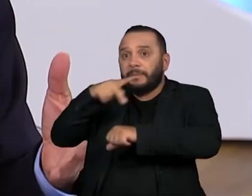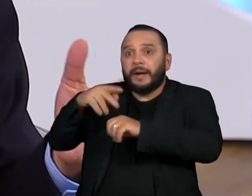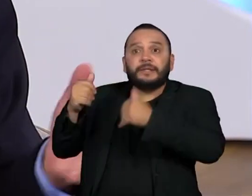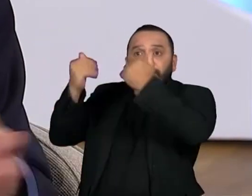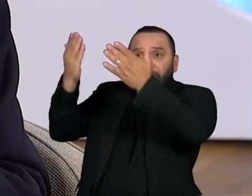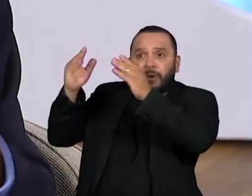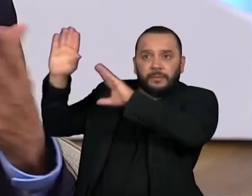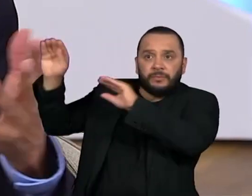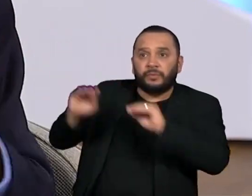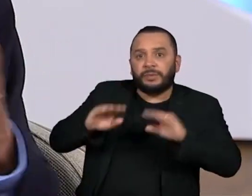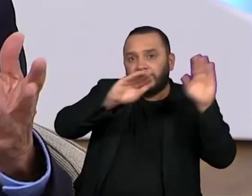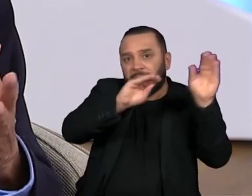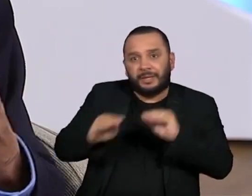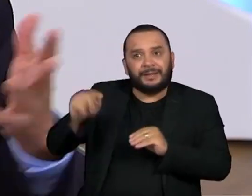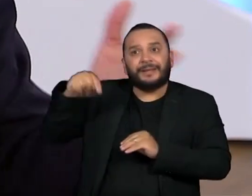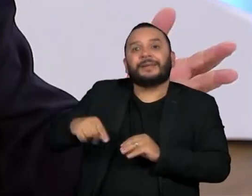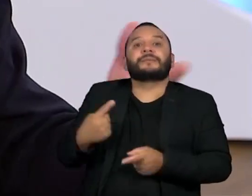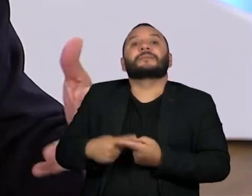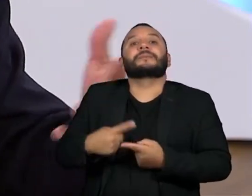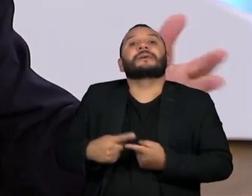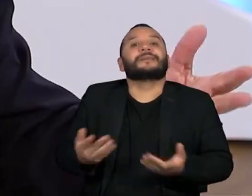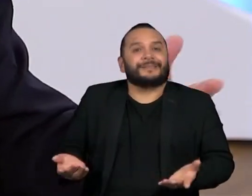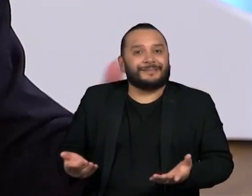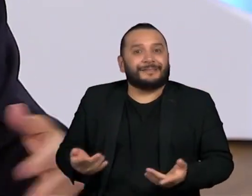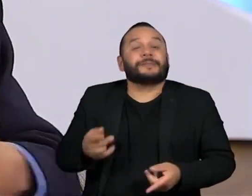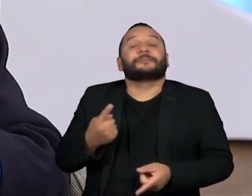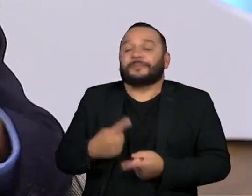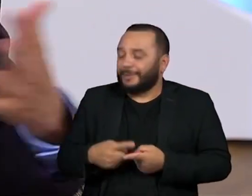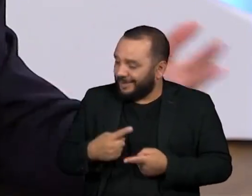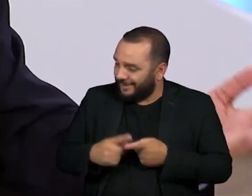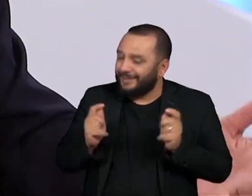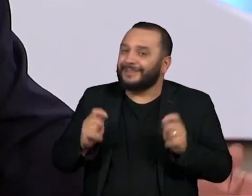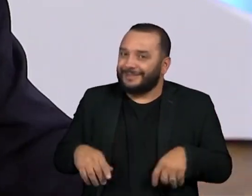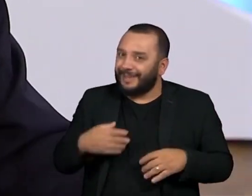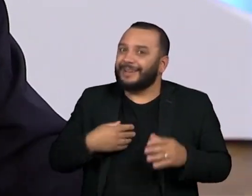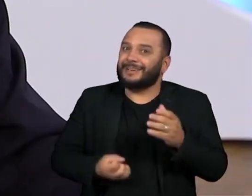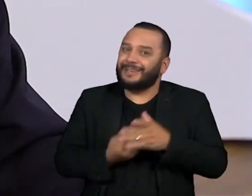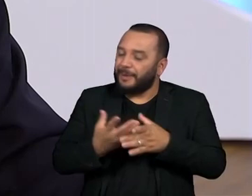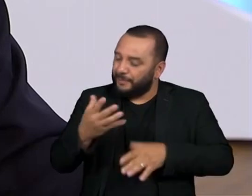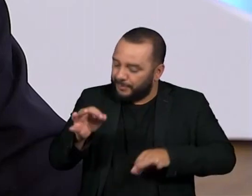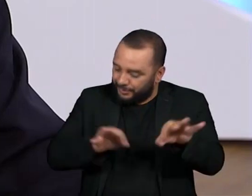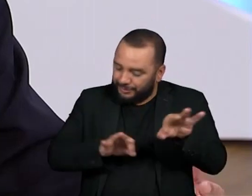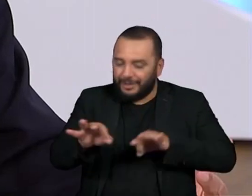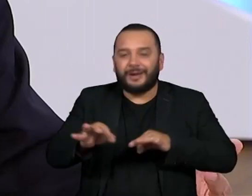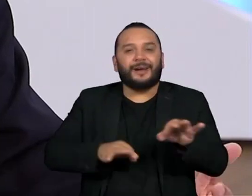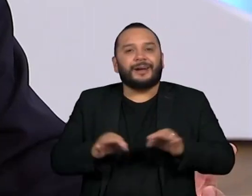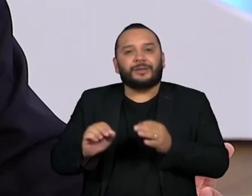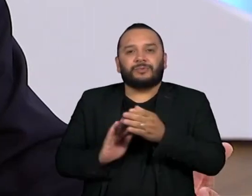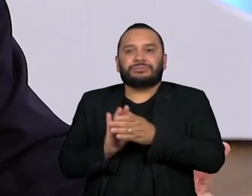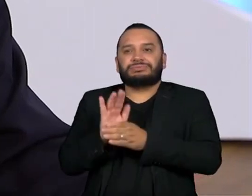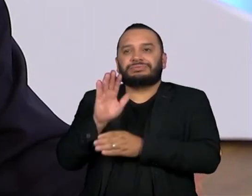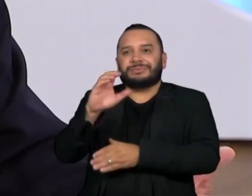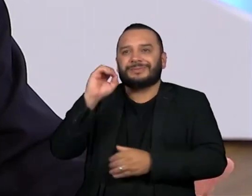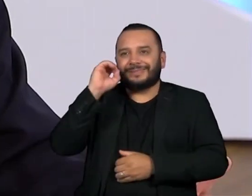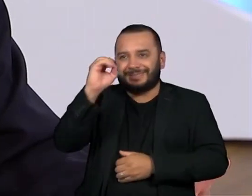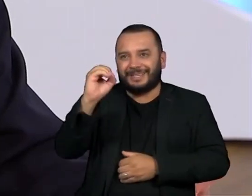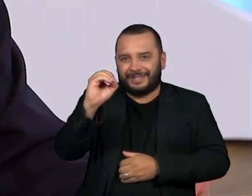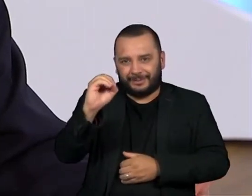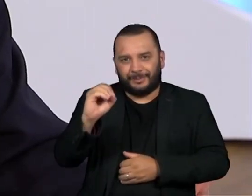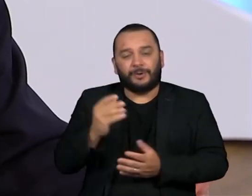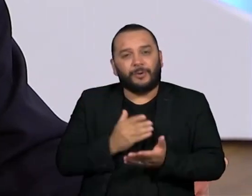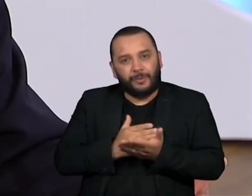ali, chega gente todo dia, por quê? Porque aqui dá para você montar um projeto carbono neutro e começar